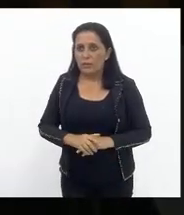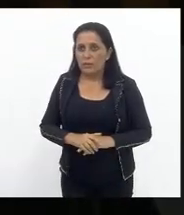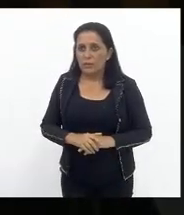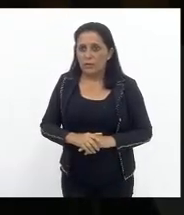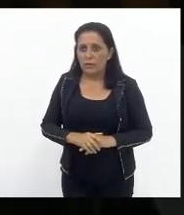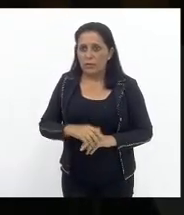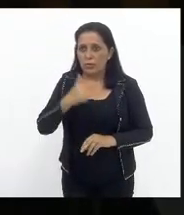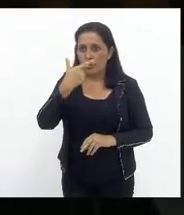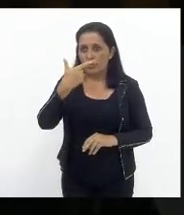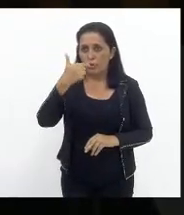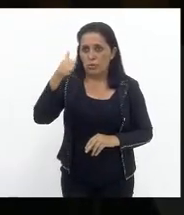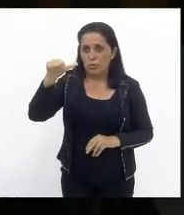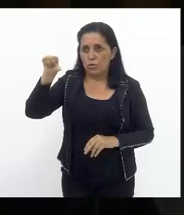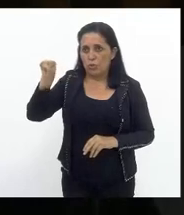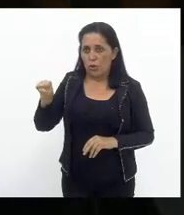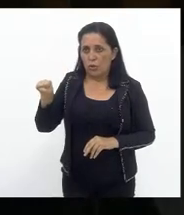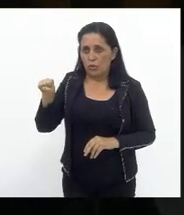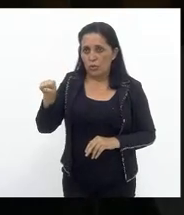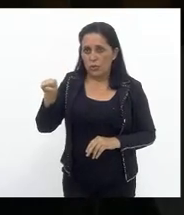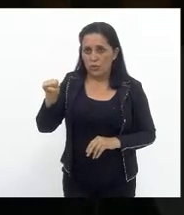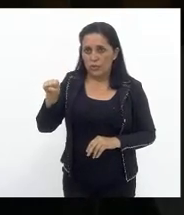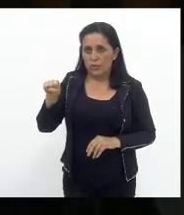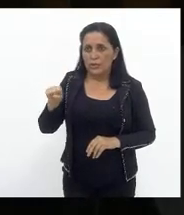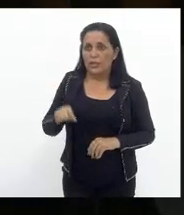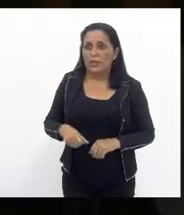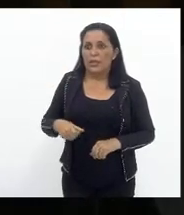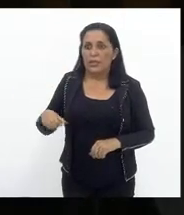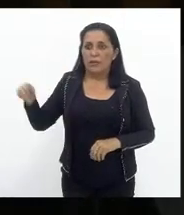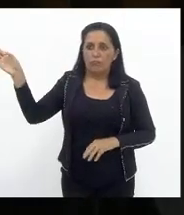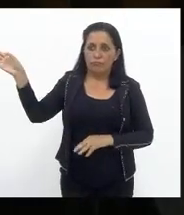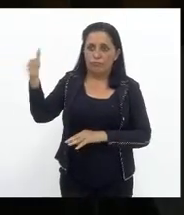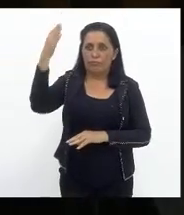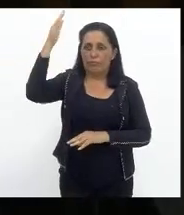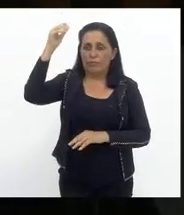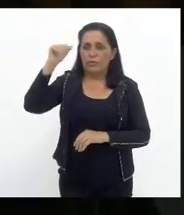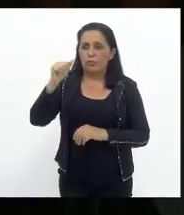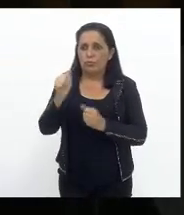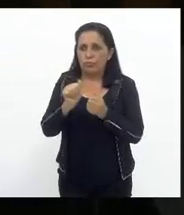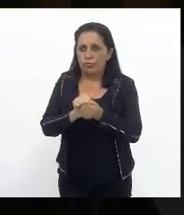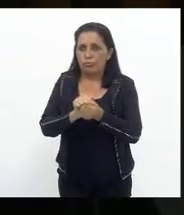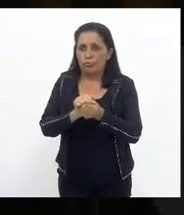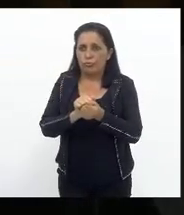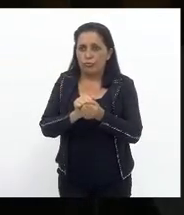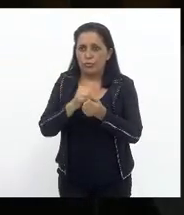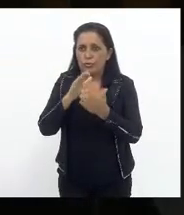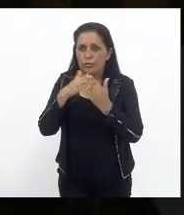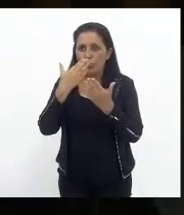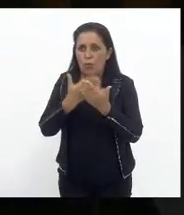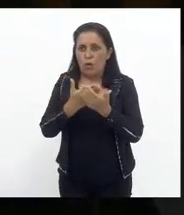que em 2018 acenou essa bandeira da Escola Cívico-Militar.